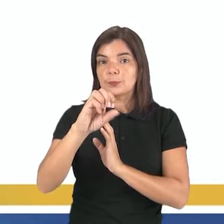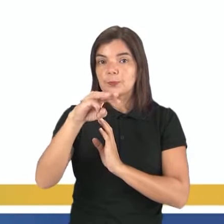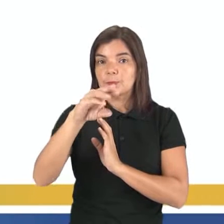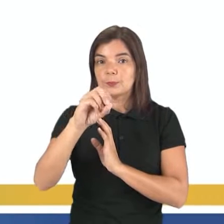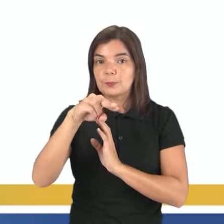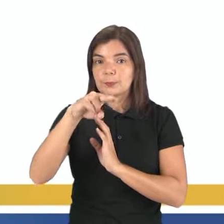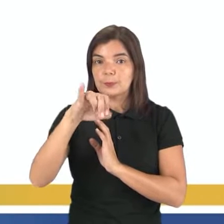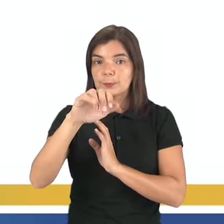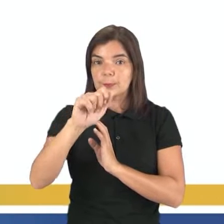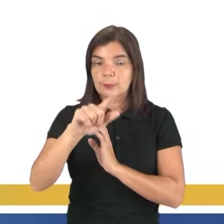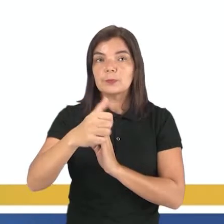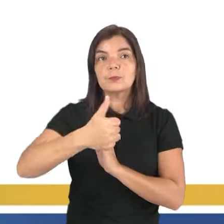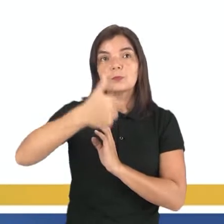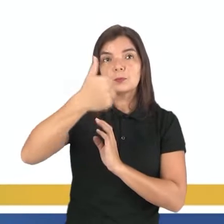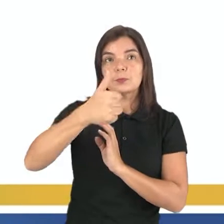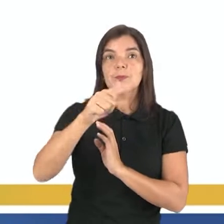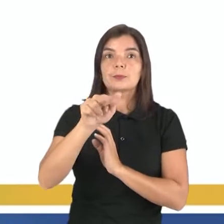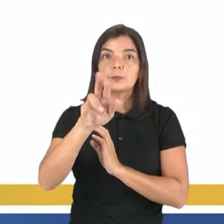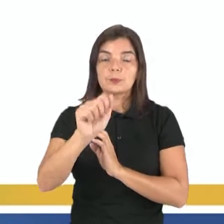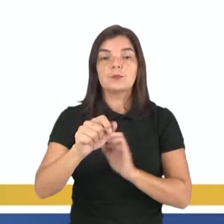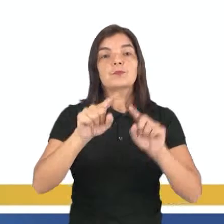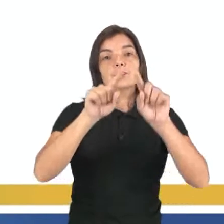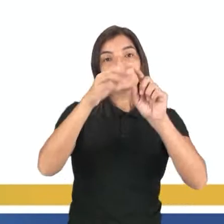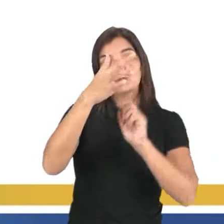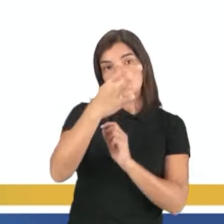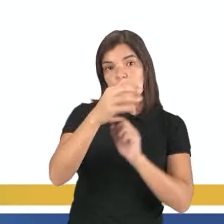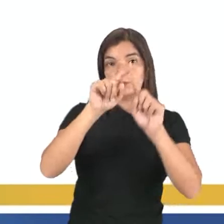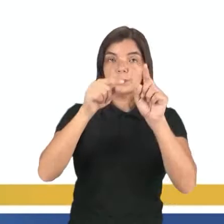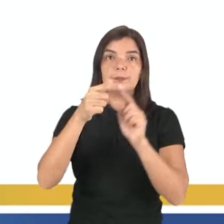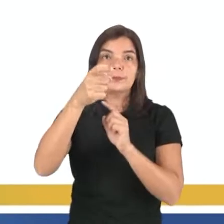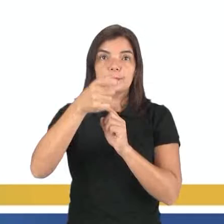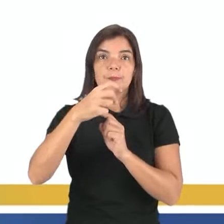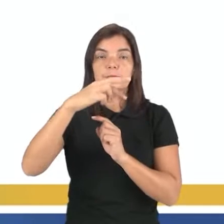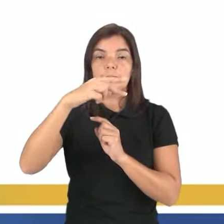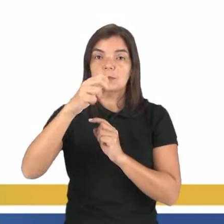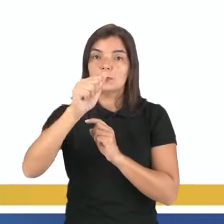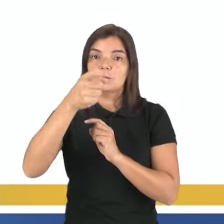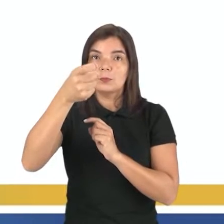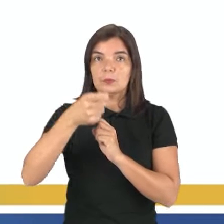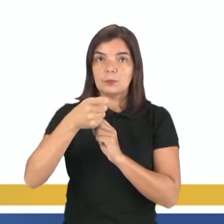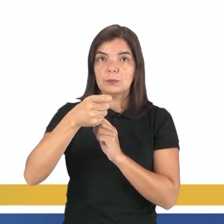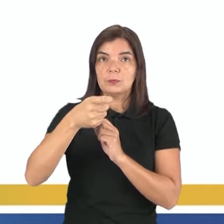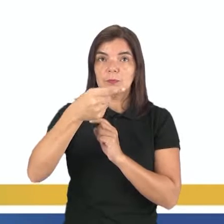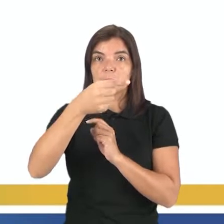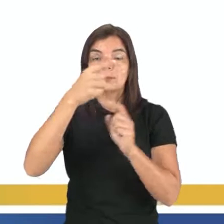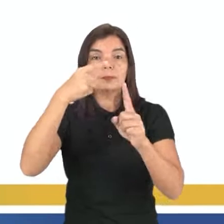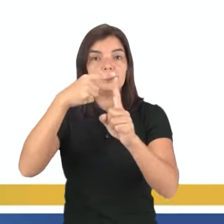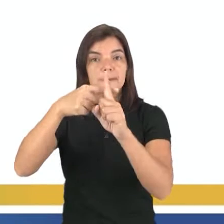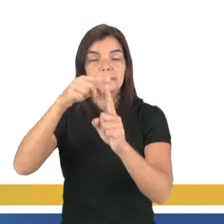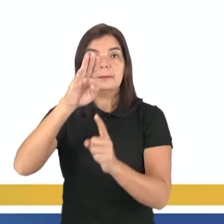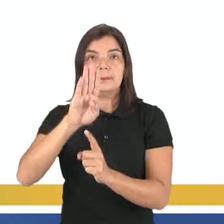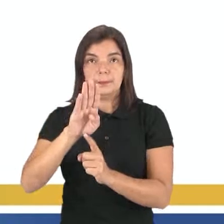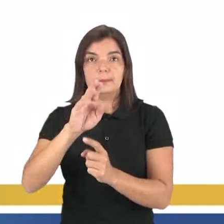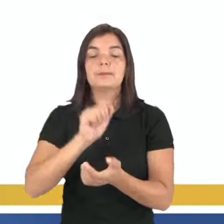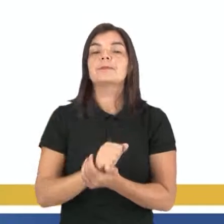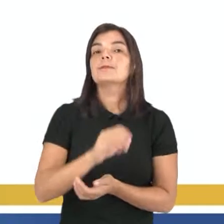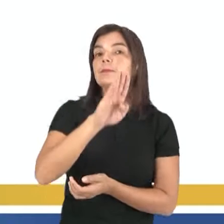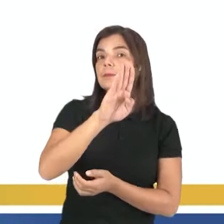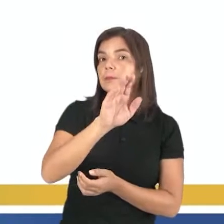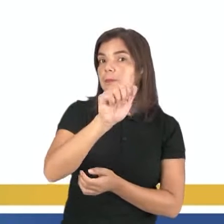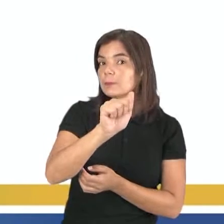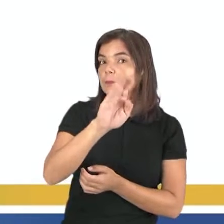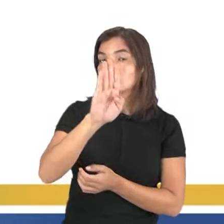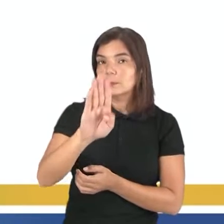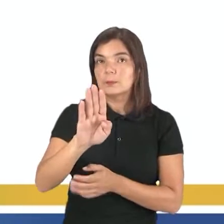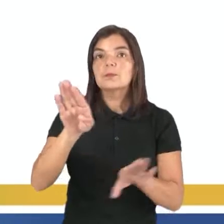primeiro grau na forma f de x igual a x mais b, em que a e b são números reais,